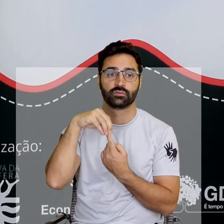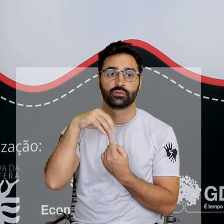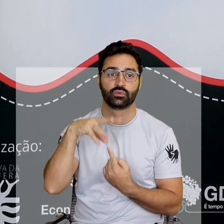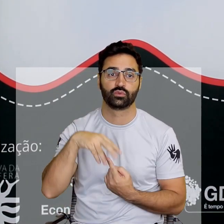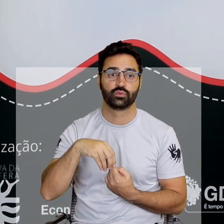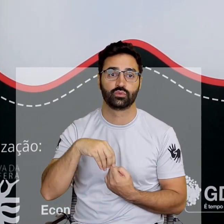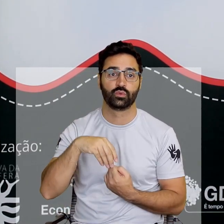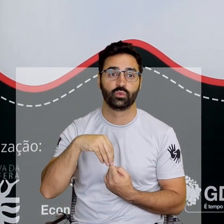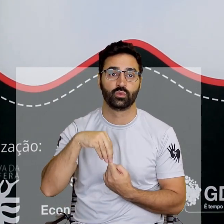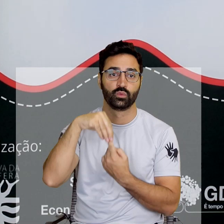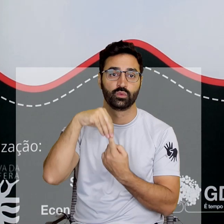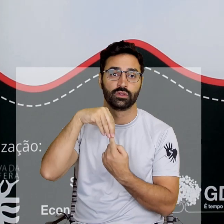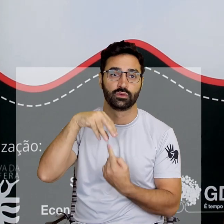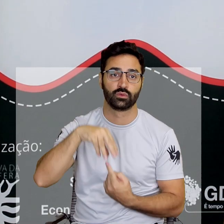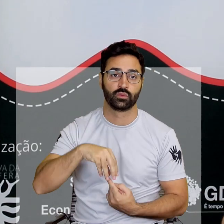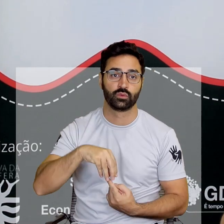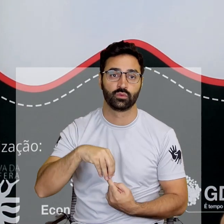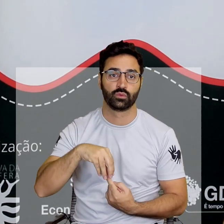Isso.